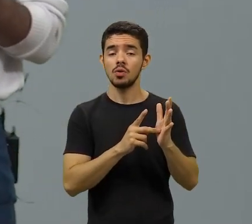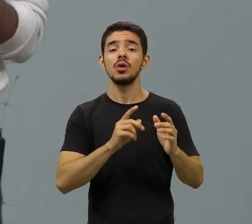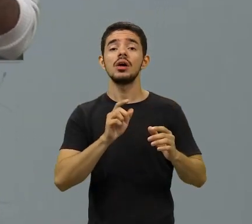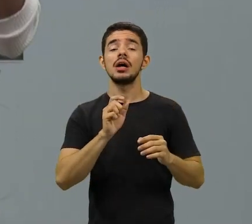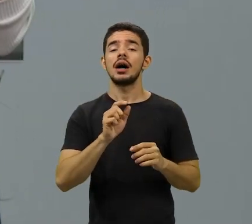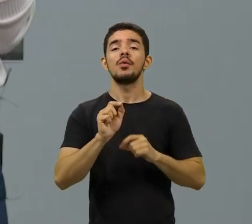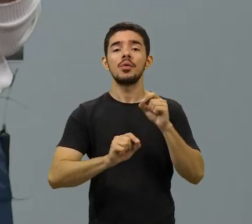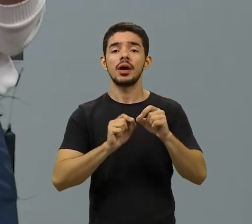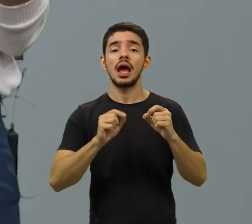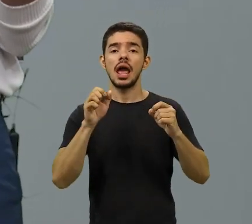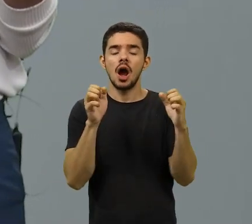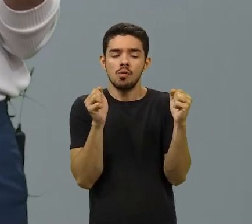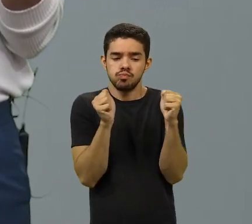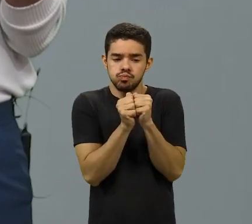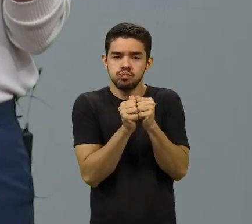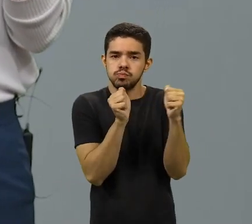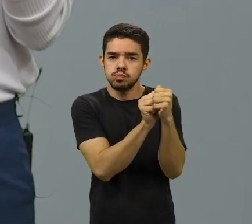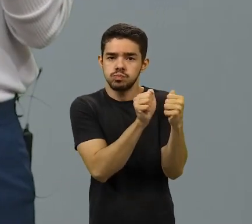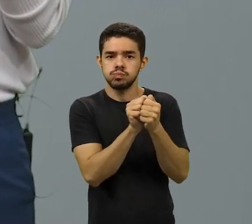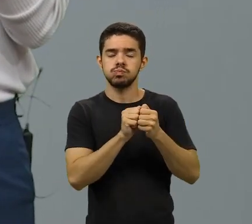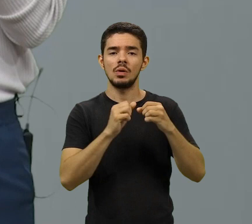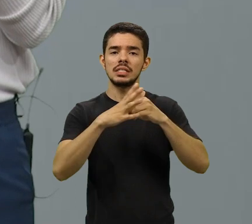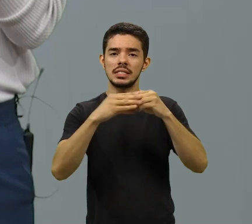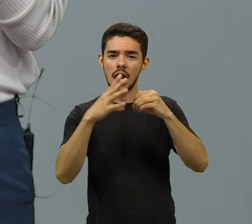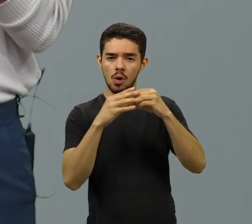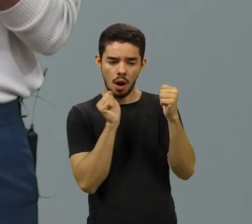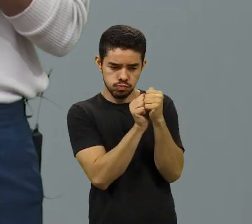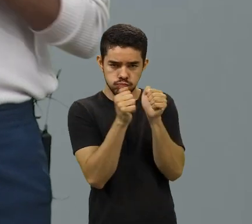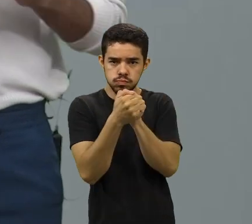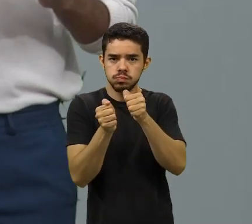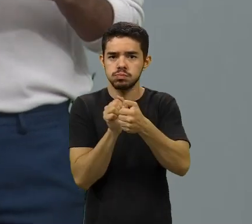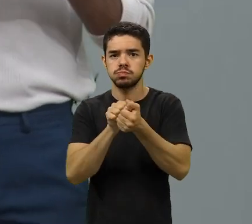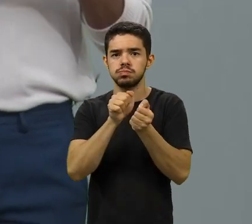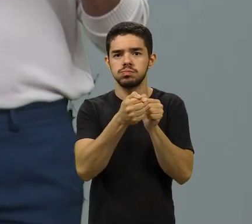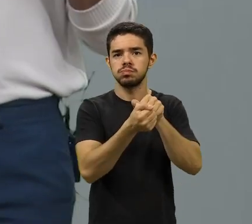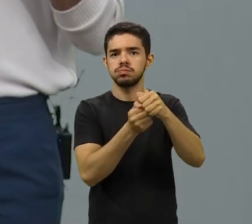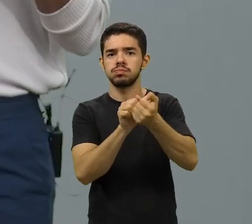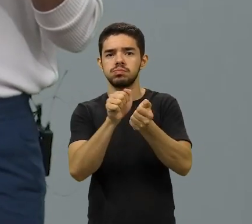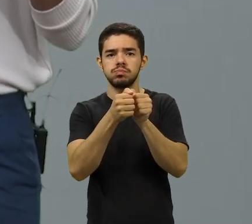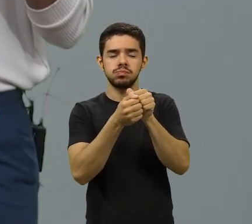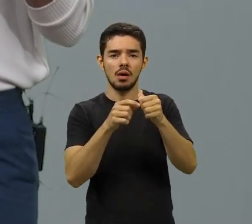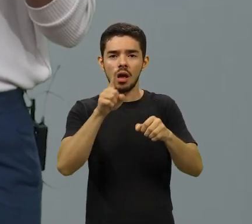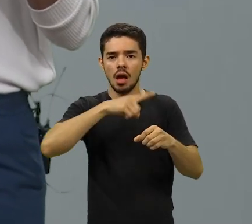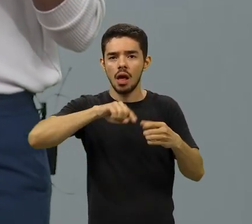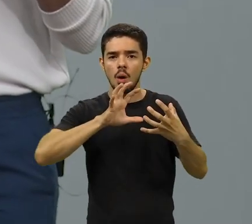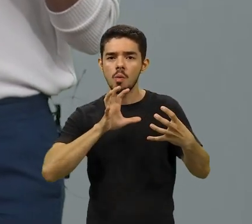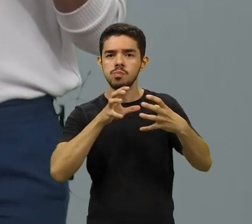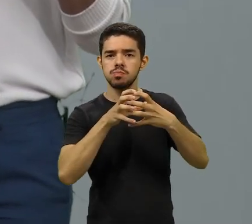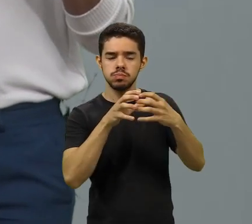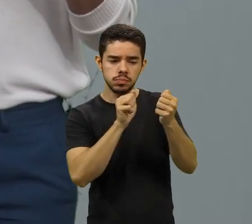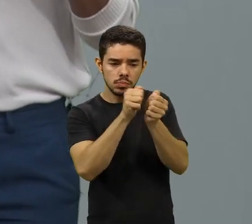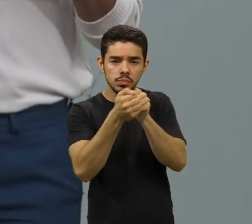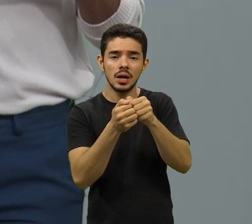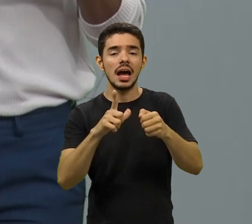a junção de células, né? As células vão começar a se organizar em conjunto e estas células, elas